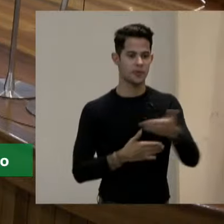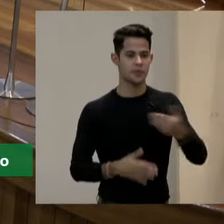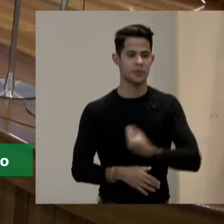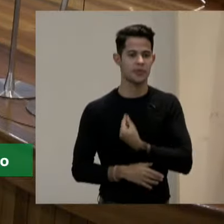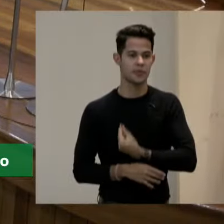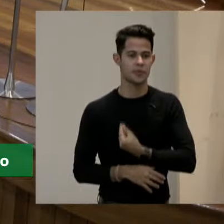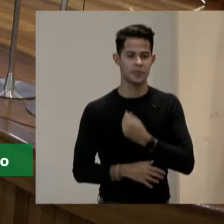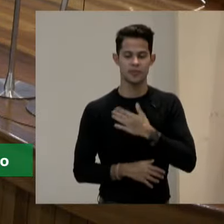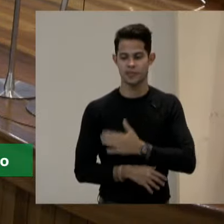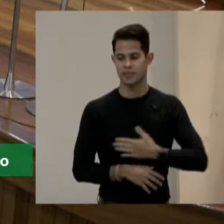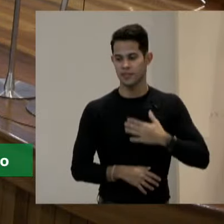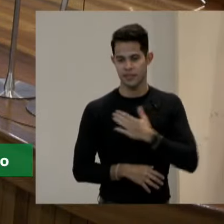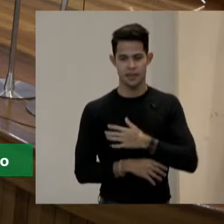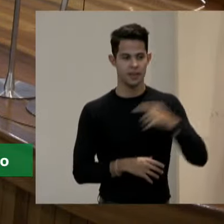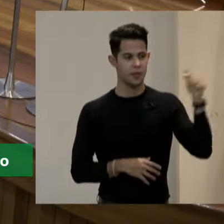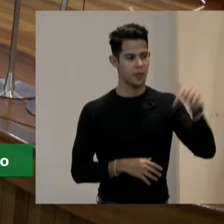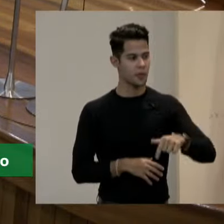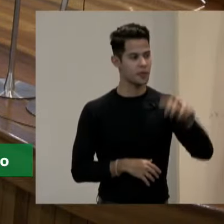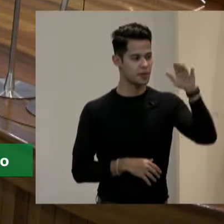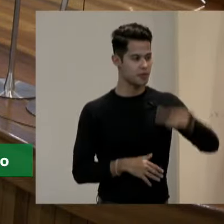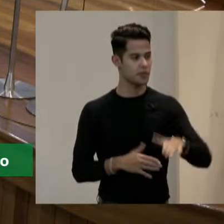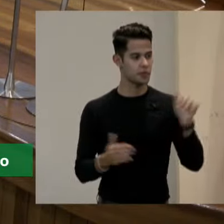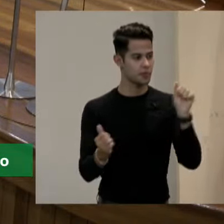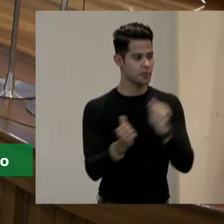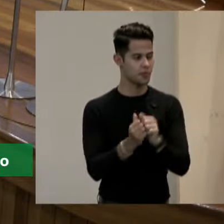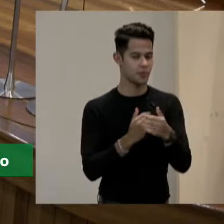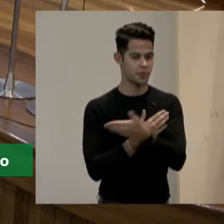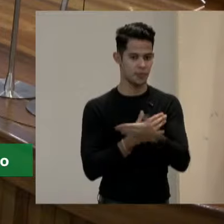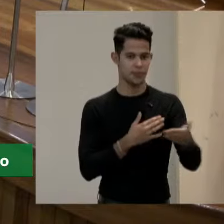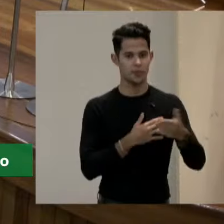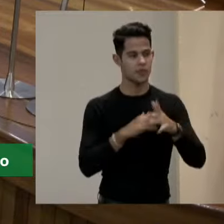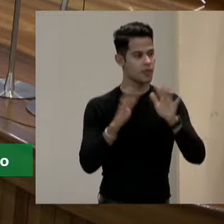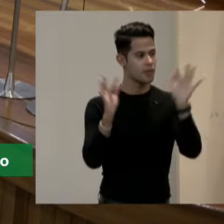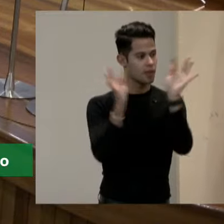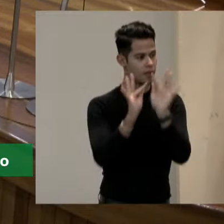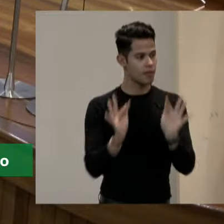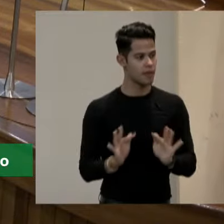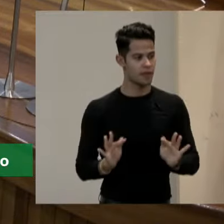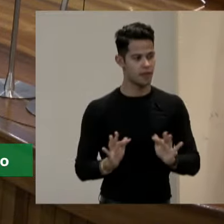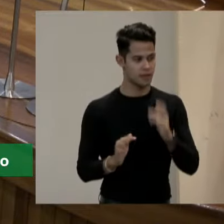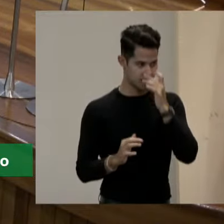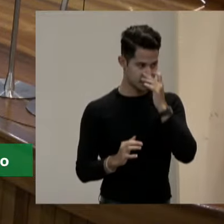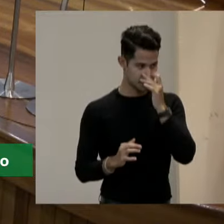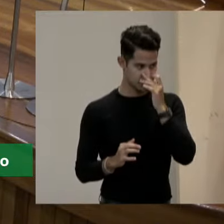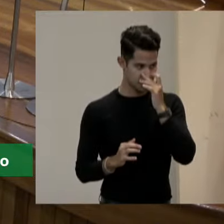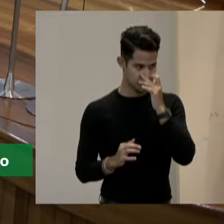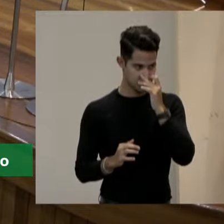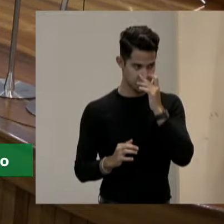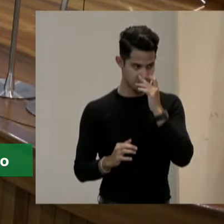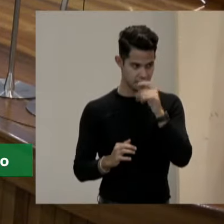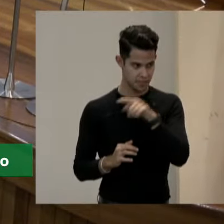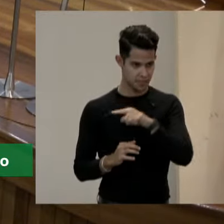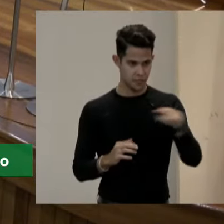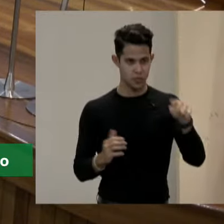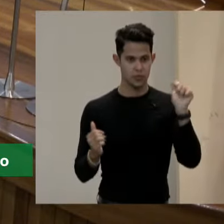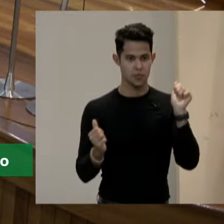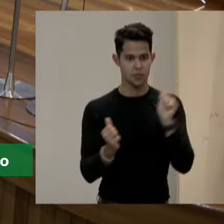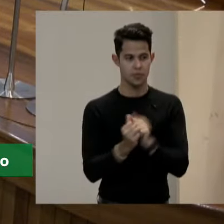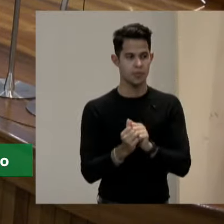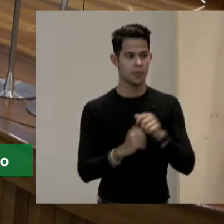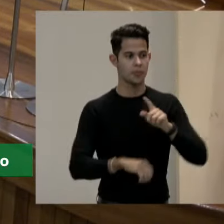exponencial estar nessa tarde com vocês. Muito feliz por vocês persistirem e ficarem até